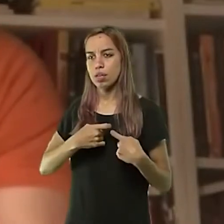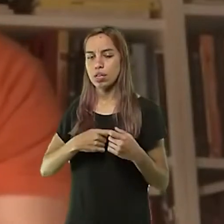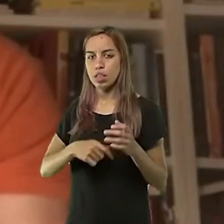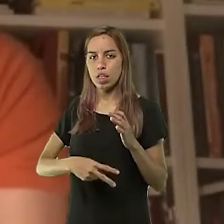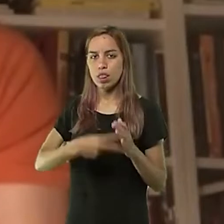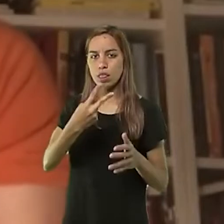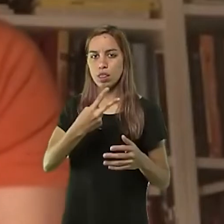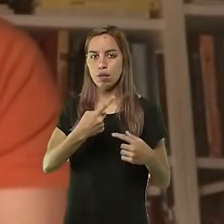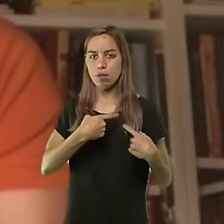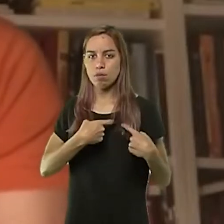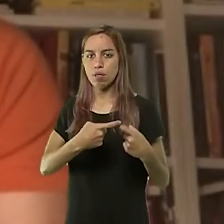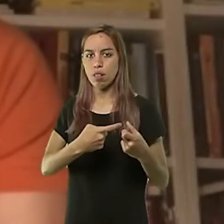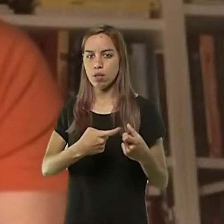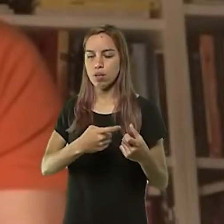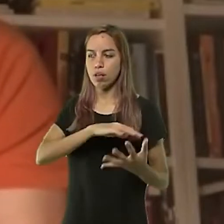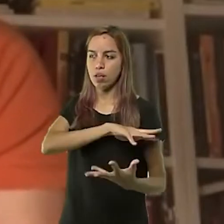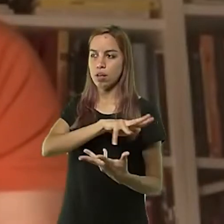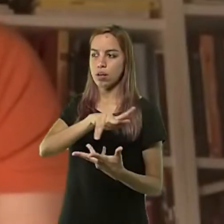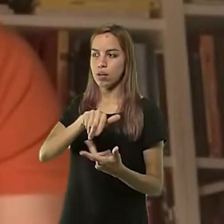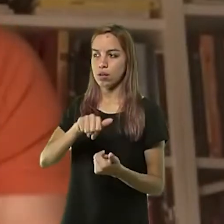anos 40,